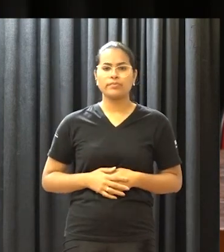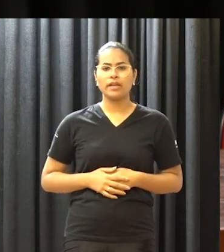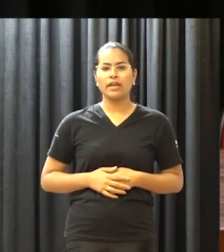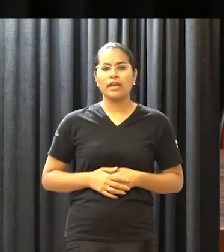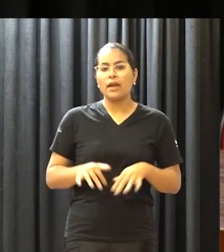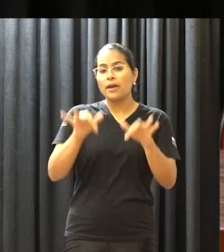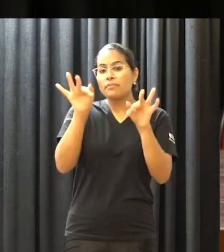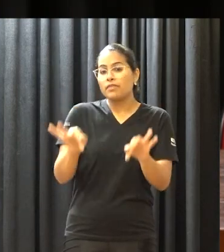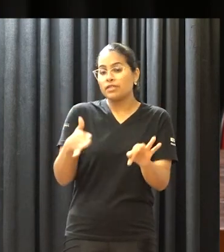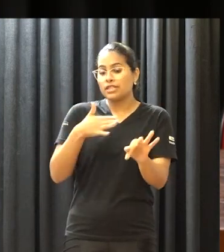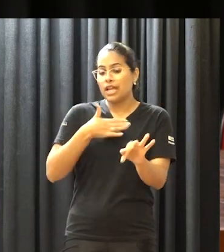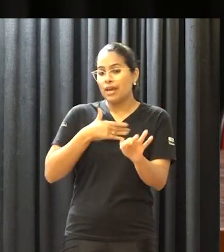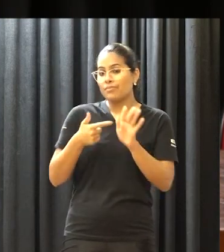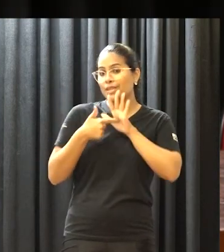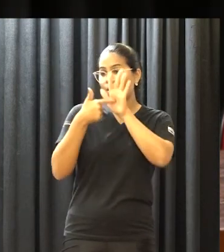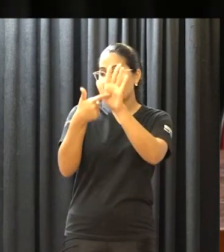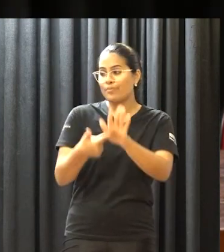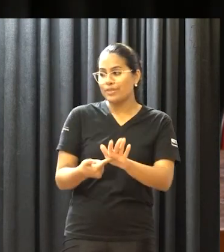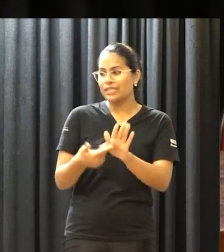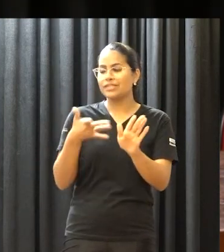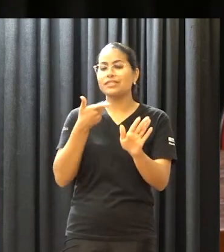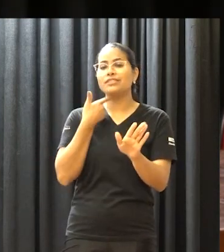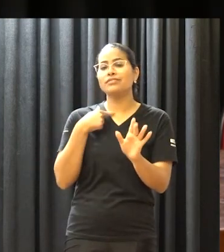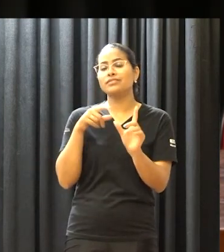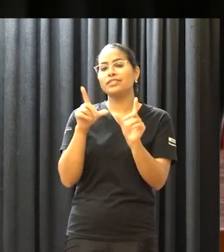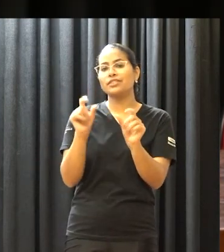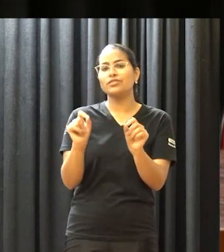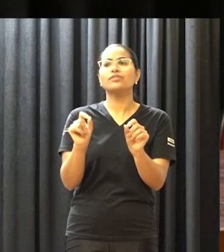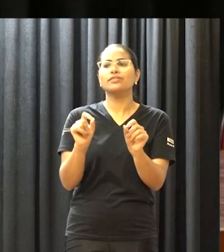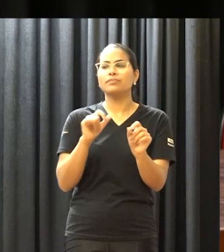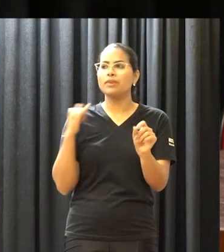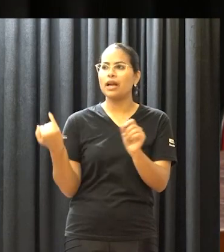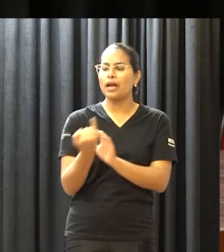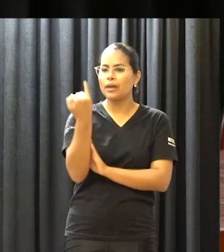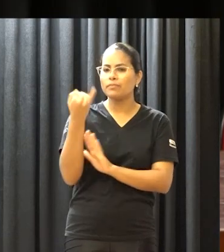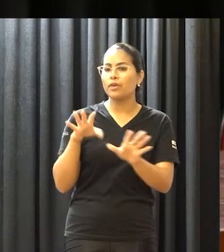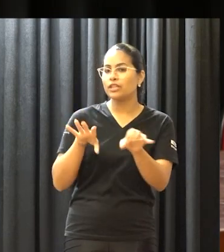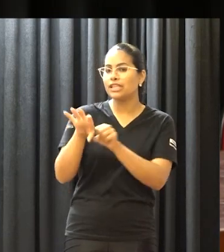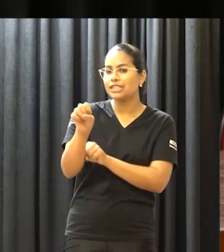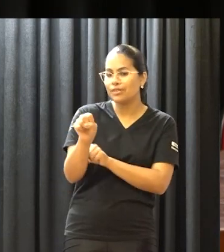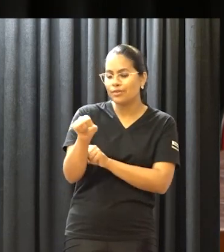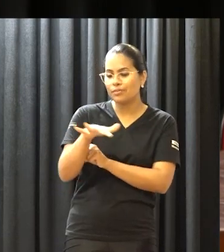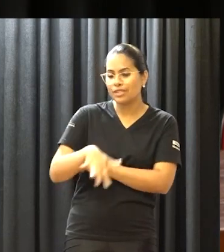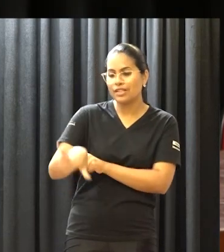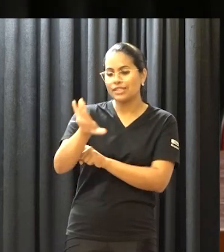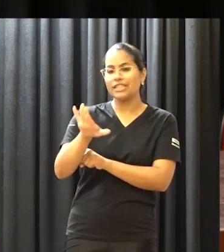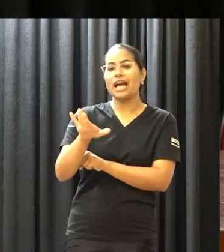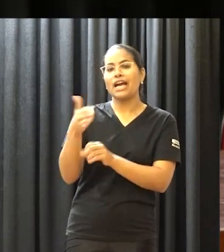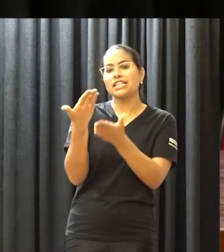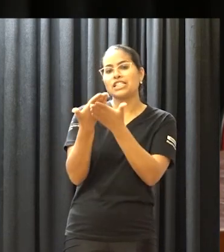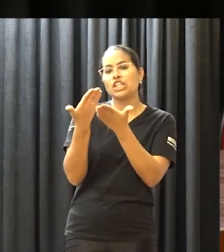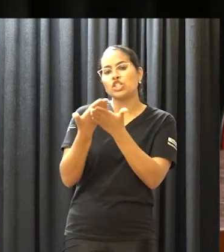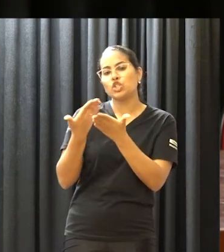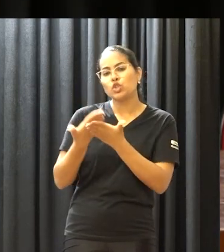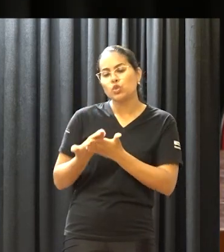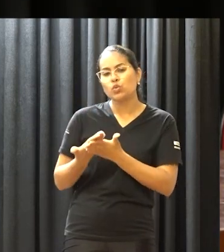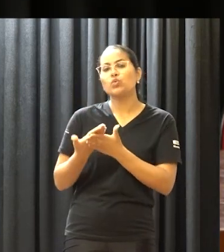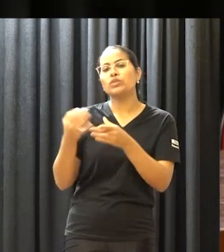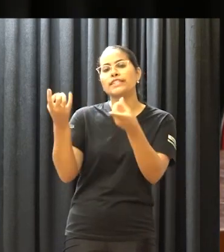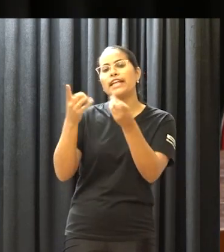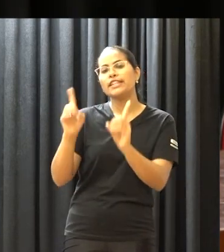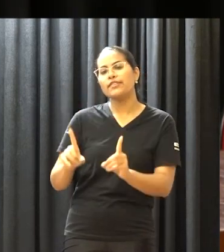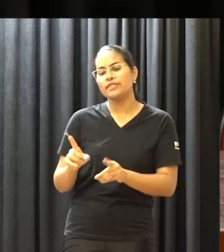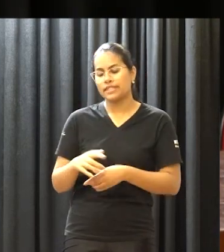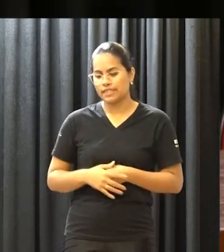apresentação, vou me debruçar sobre a importância da formação em estudos da deficiência. Realizei,